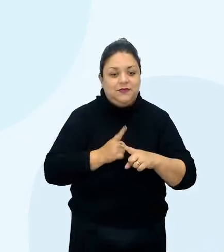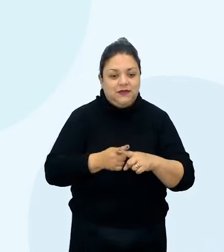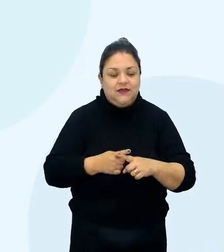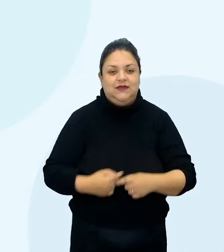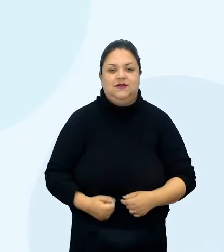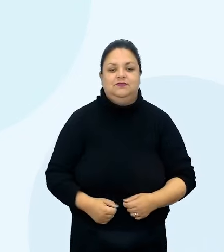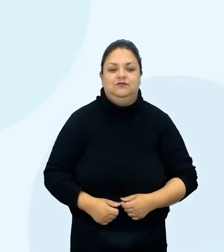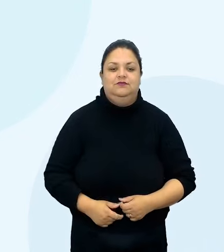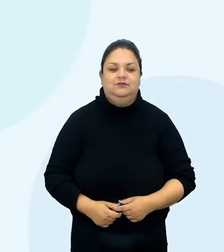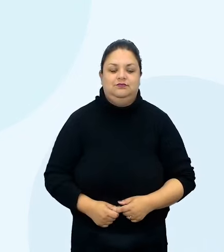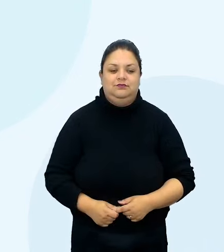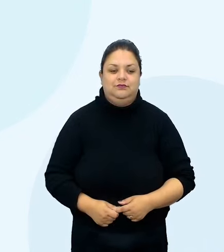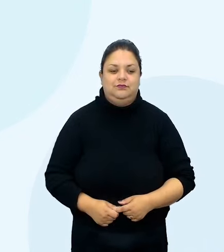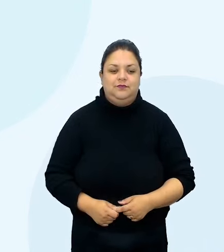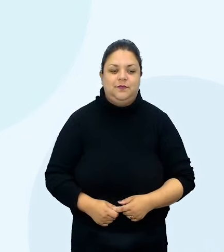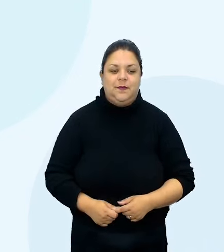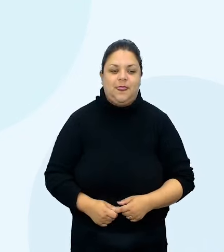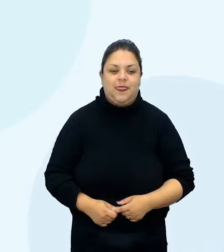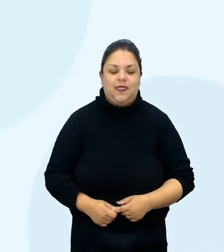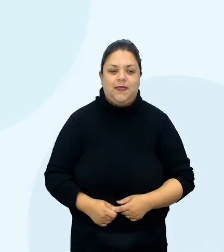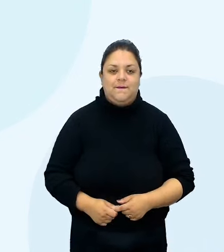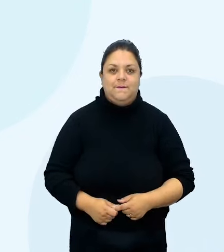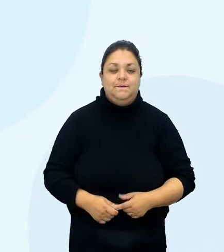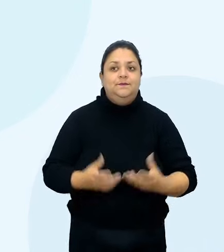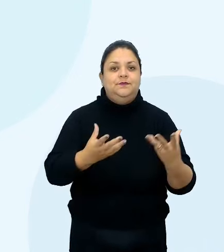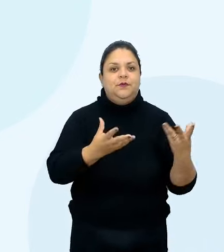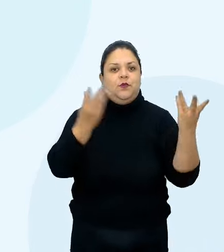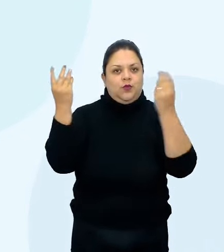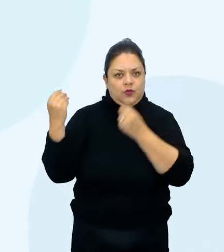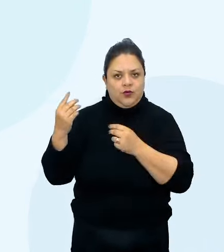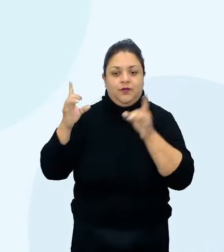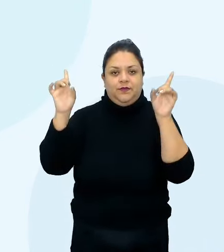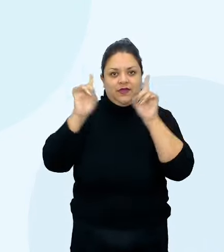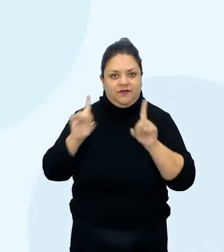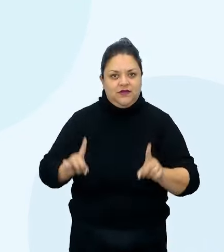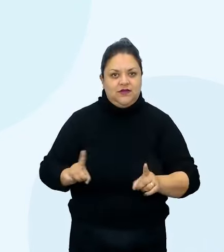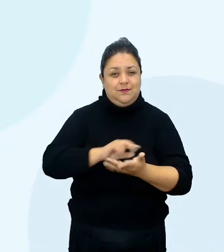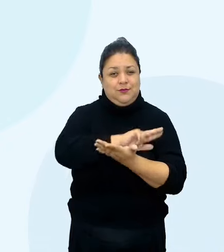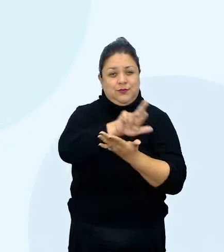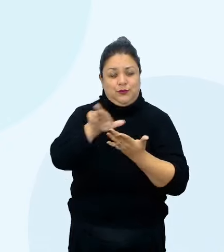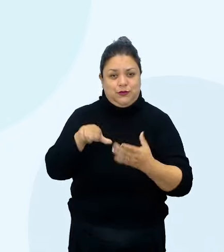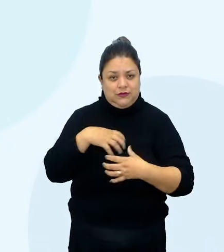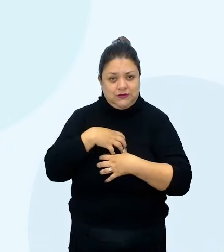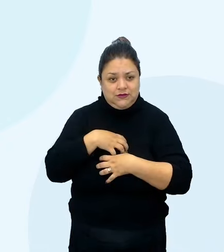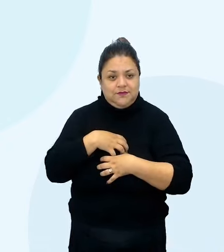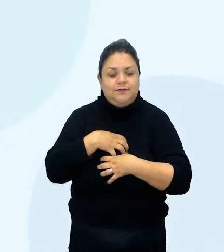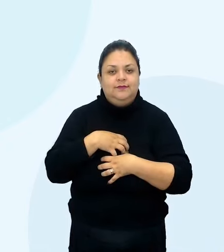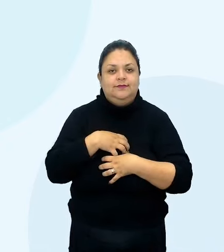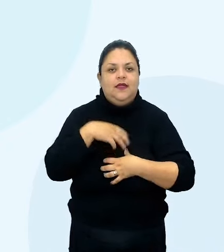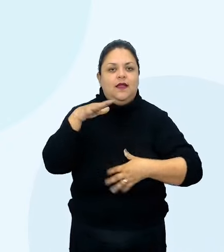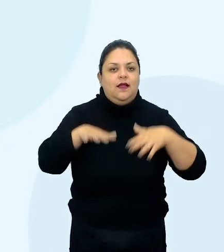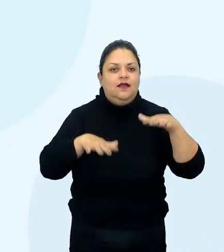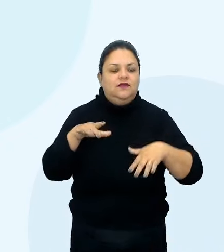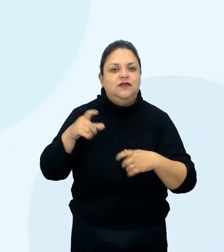porque, assim, muitos casos de deficiência múltipla sensorial, é difícil um médico